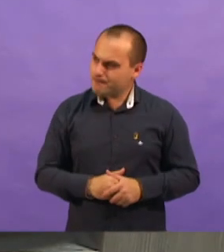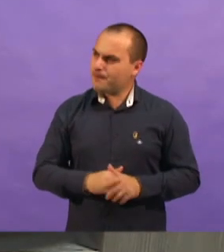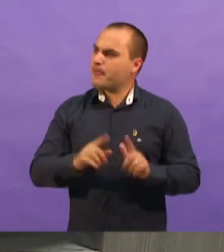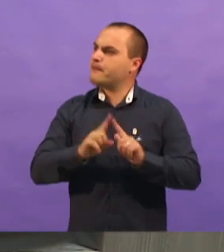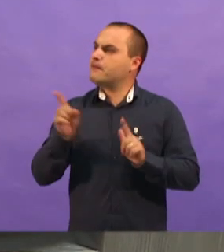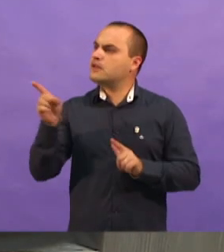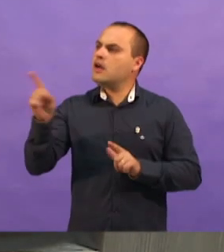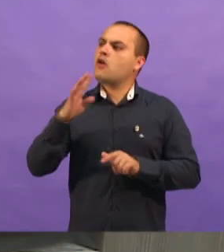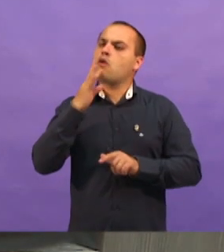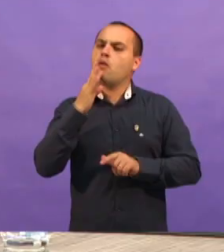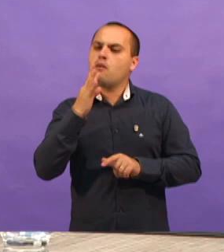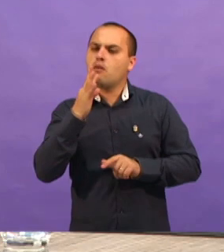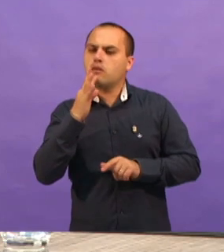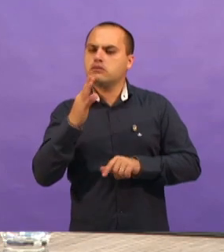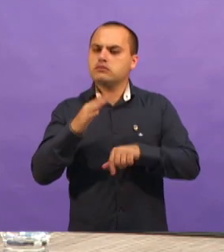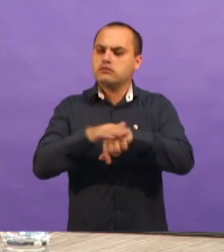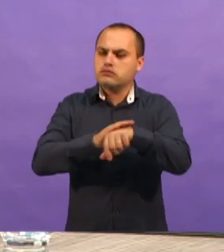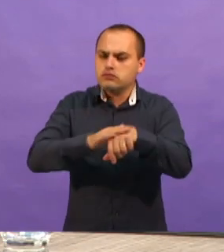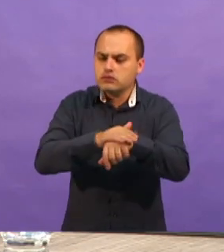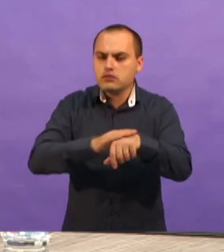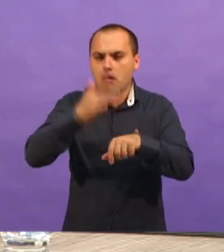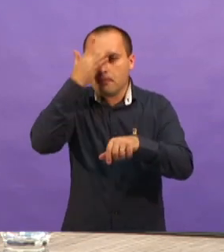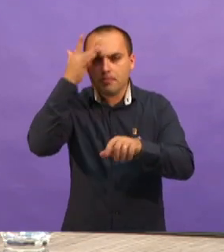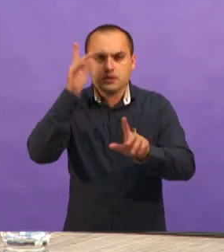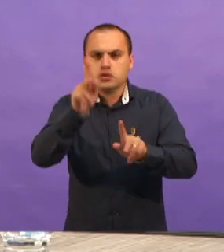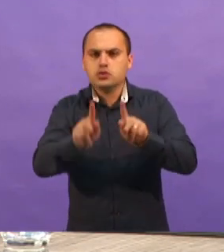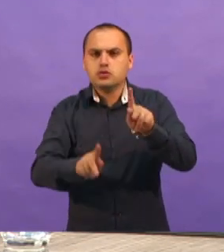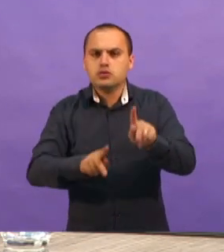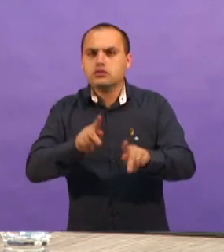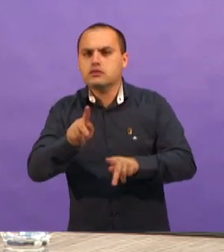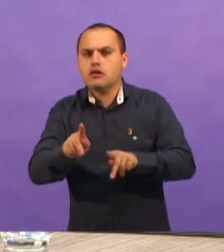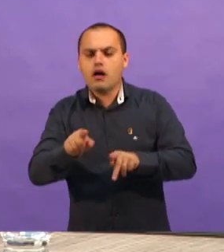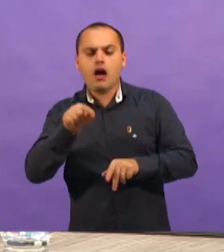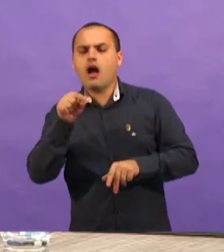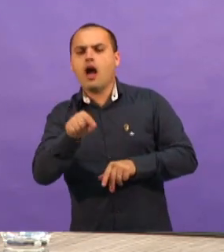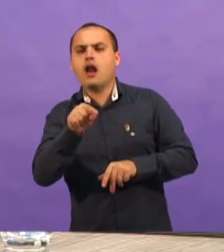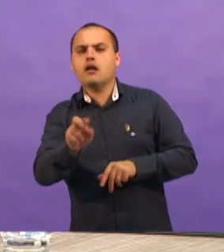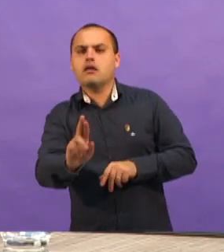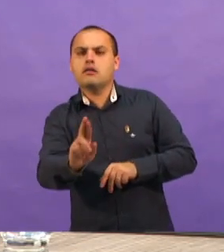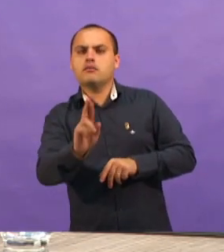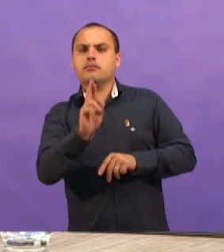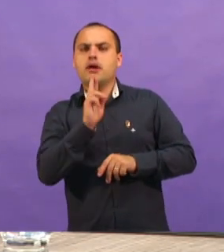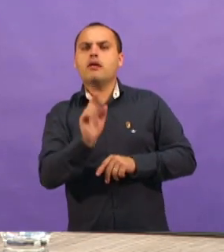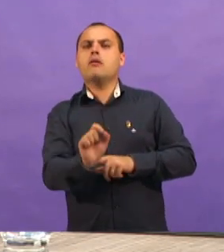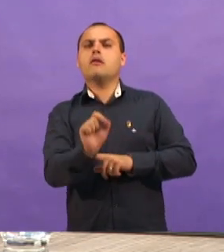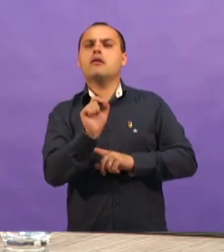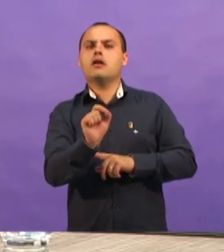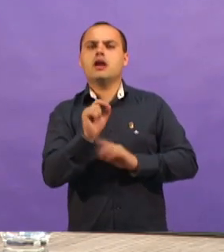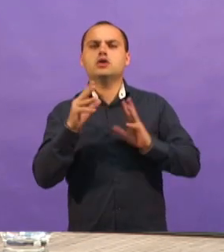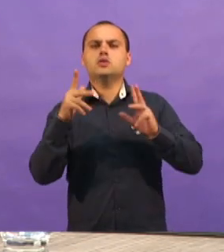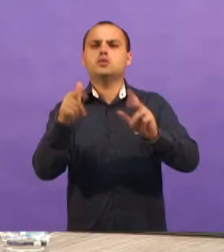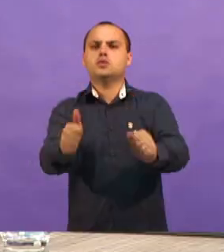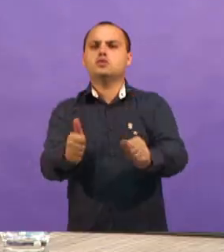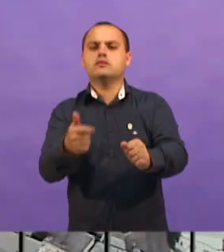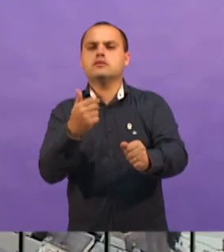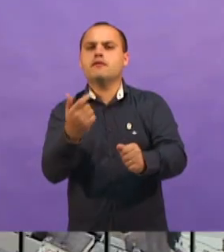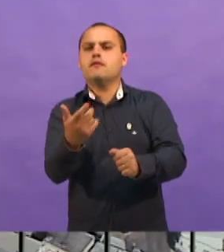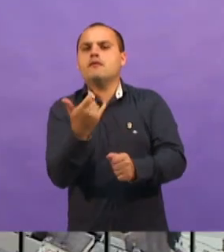lançamento, antes e depois, o que elas falam do anuário de feedback, levando em consideração até as edições